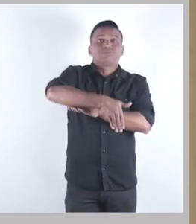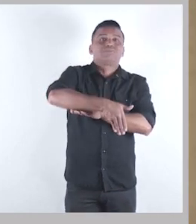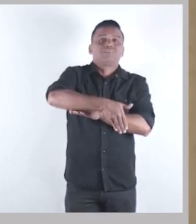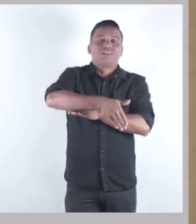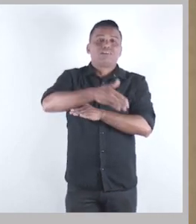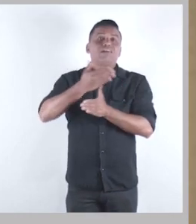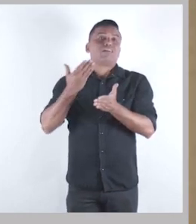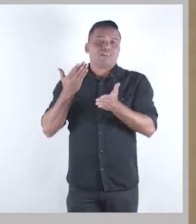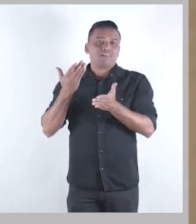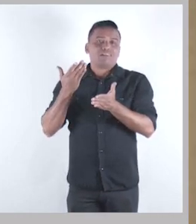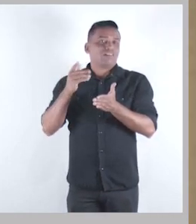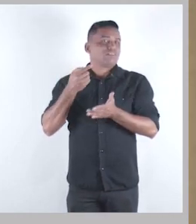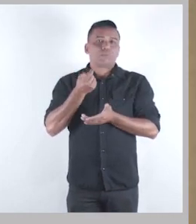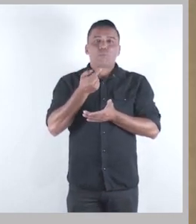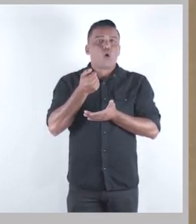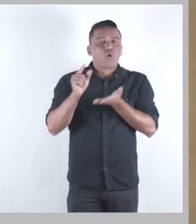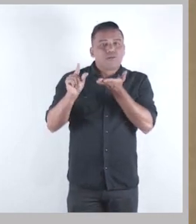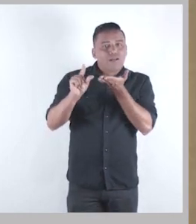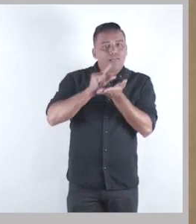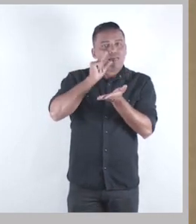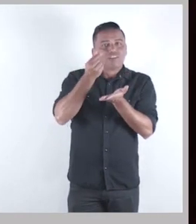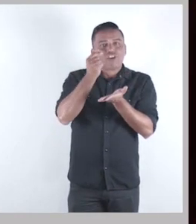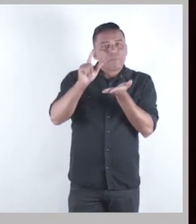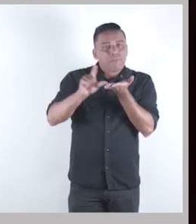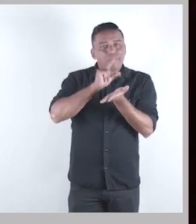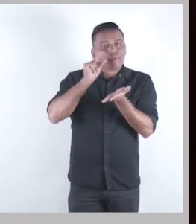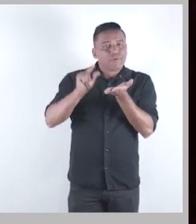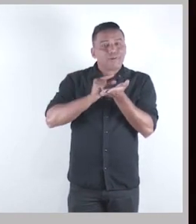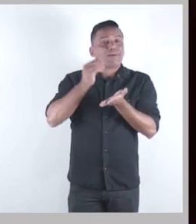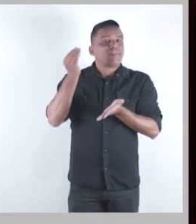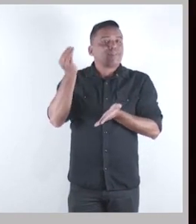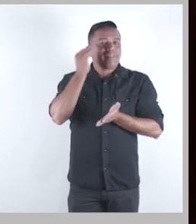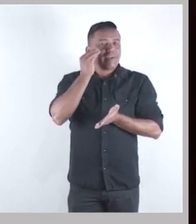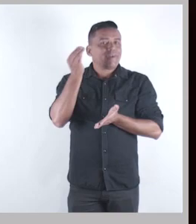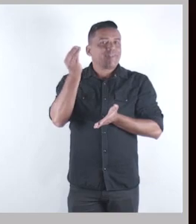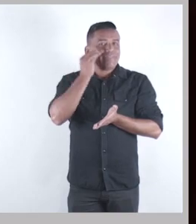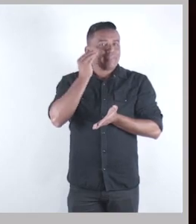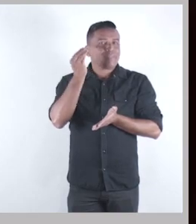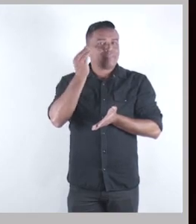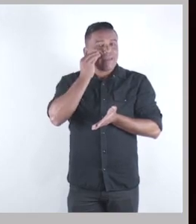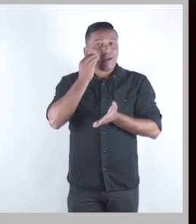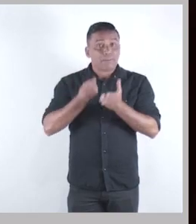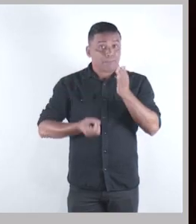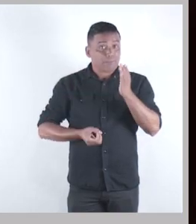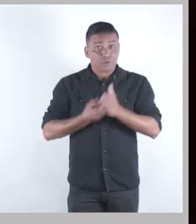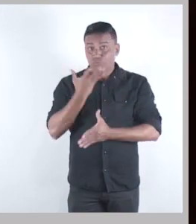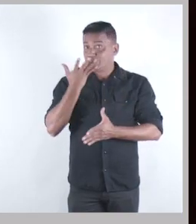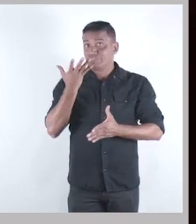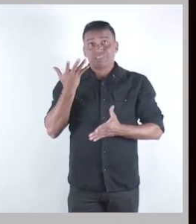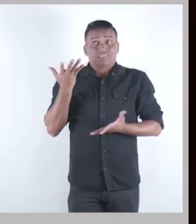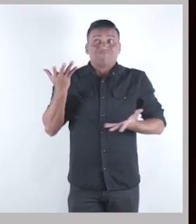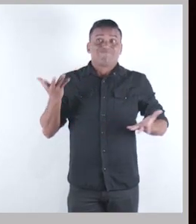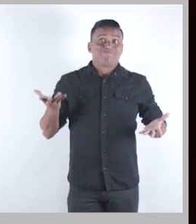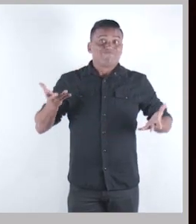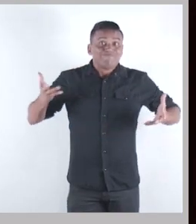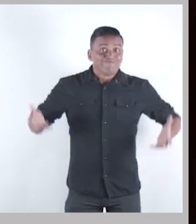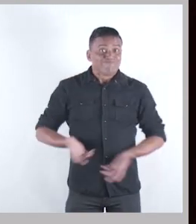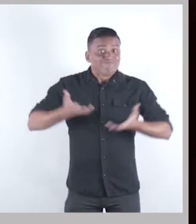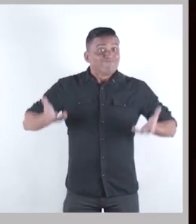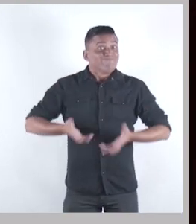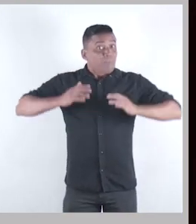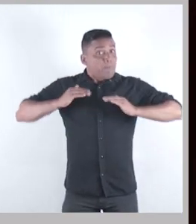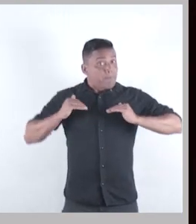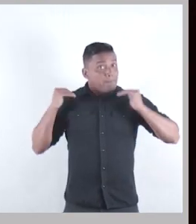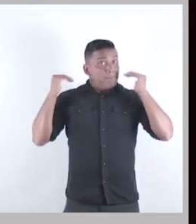frente. O pouco orçamento que nos é destinado, a gente tenta, no máximo, produzir alguma coisa que possa estimular